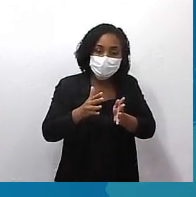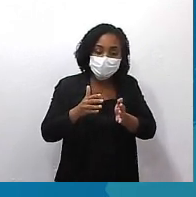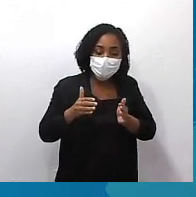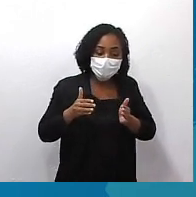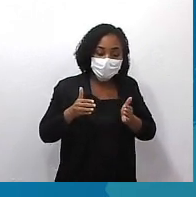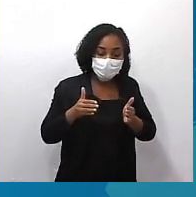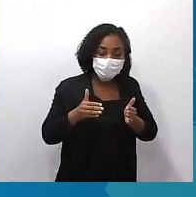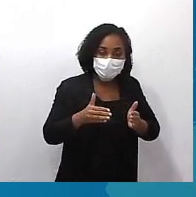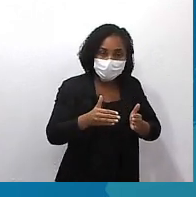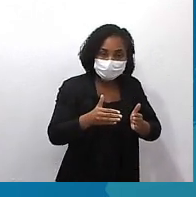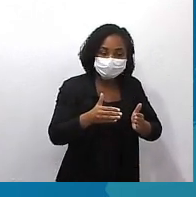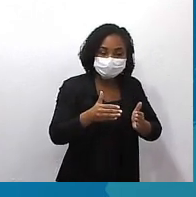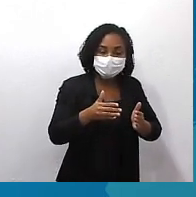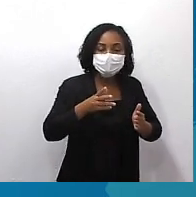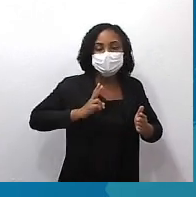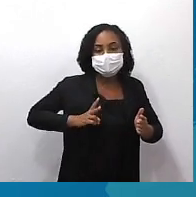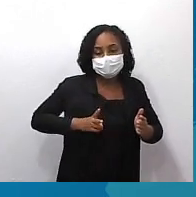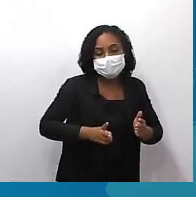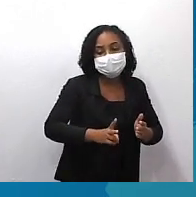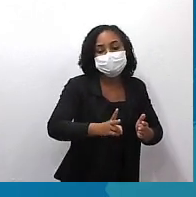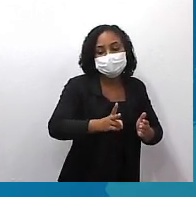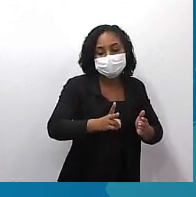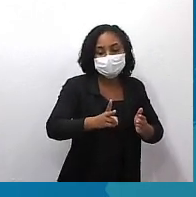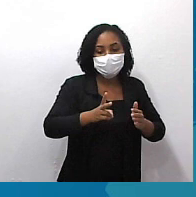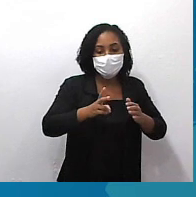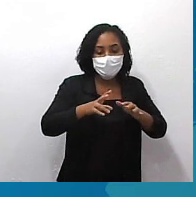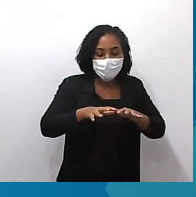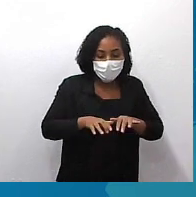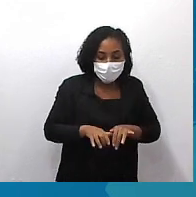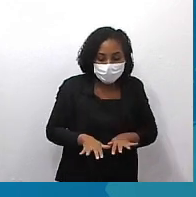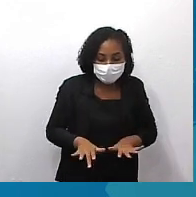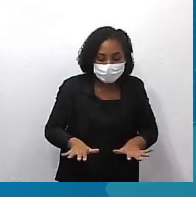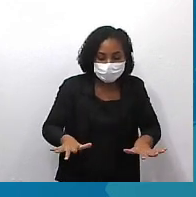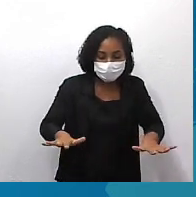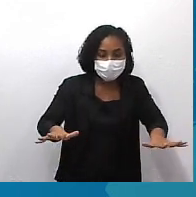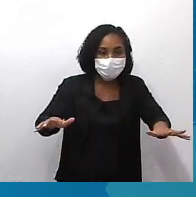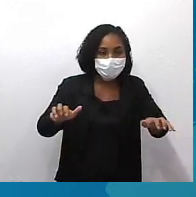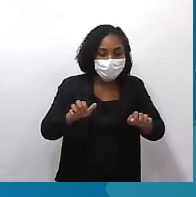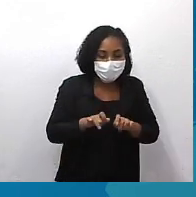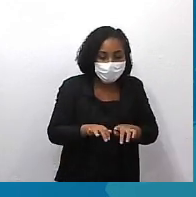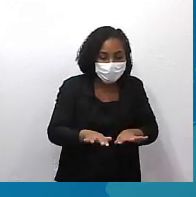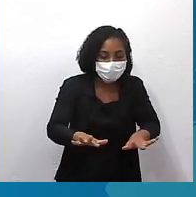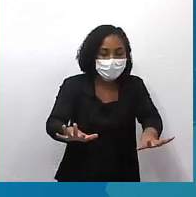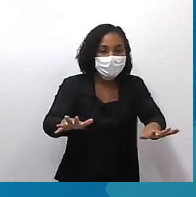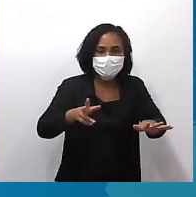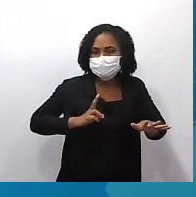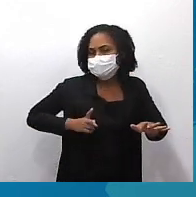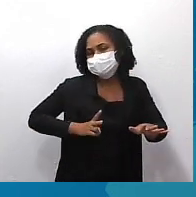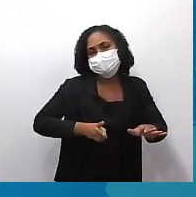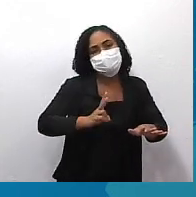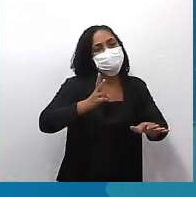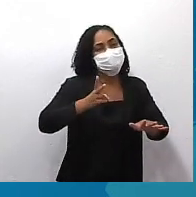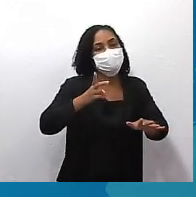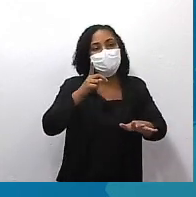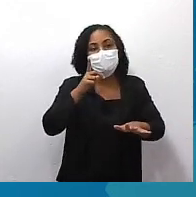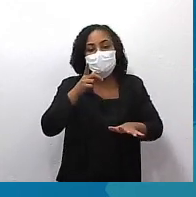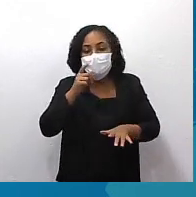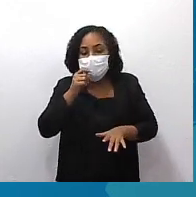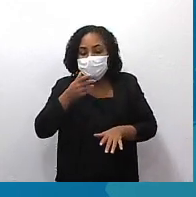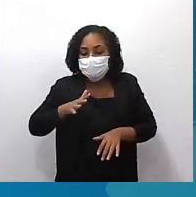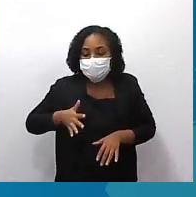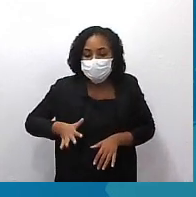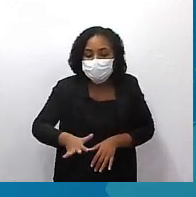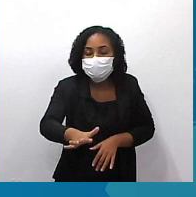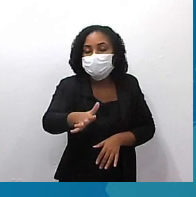Que elas vão sempre drenar, escorrer, escoar, ou para um mar, ou para um